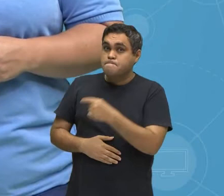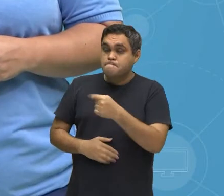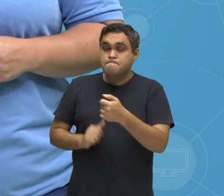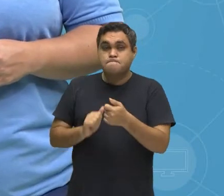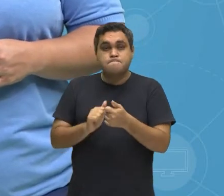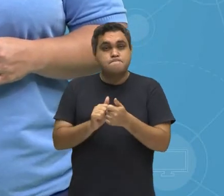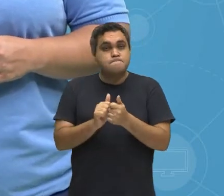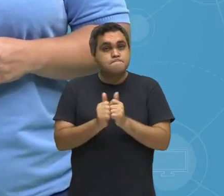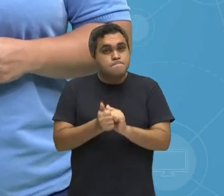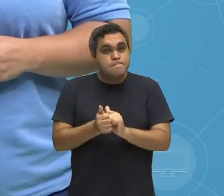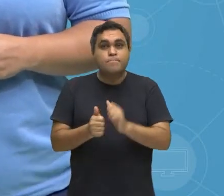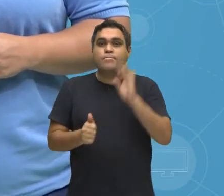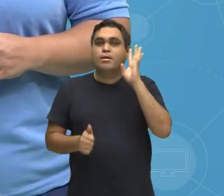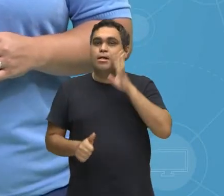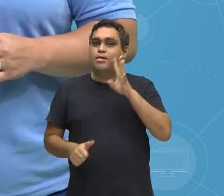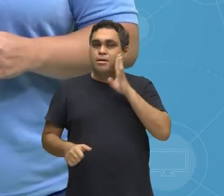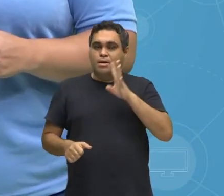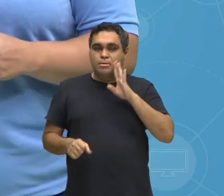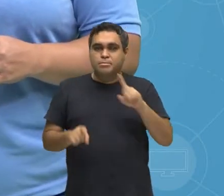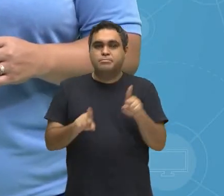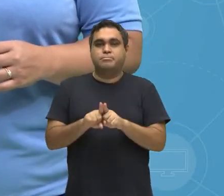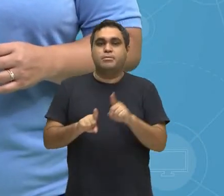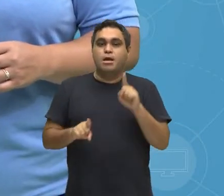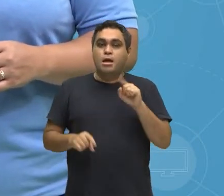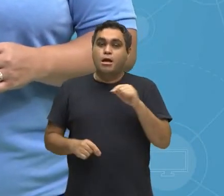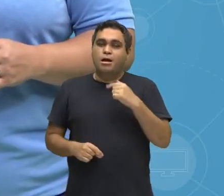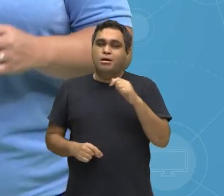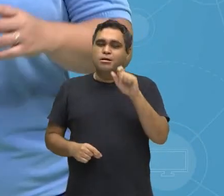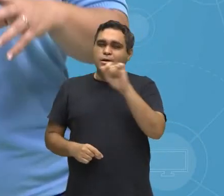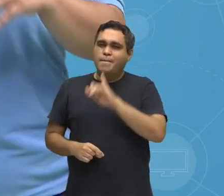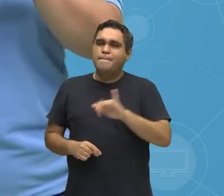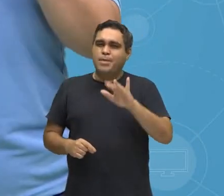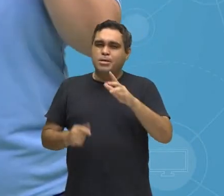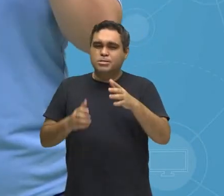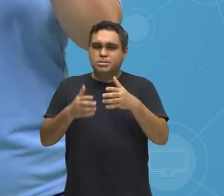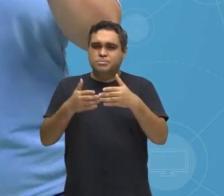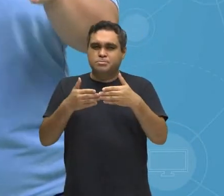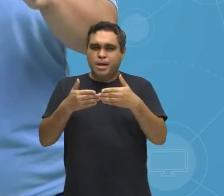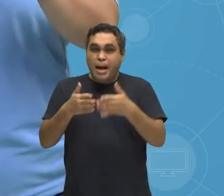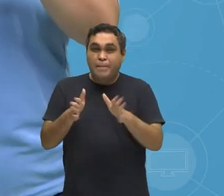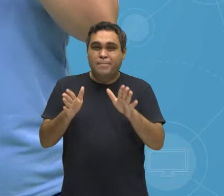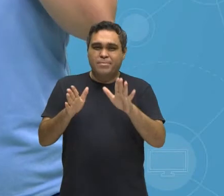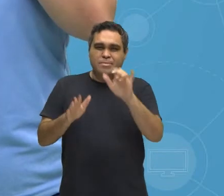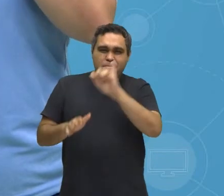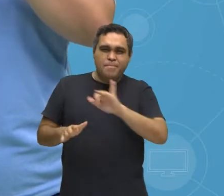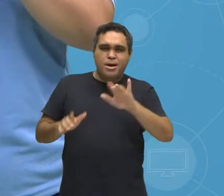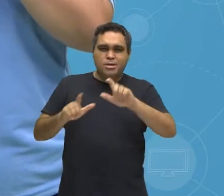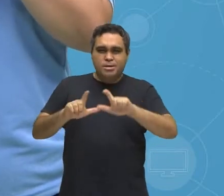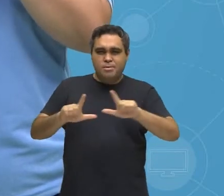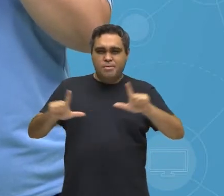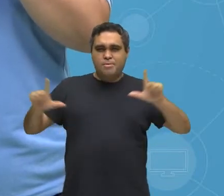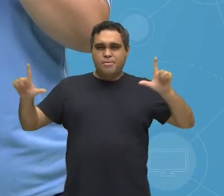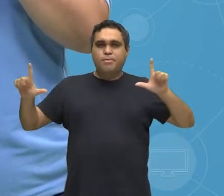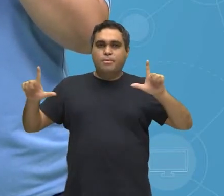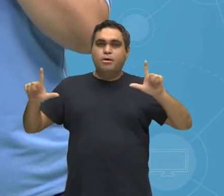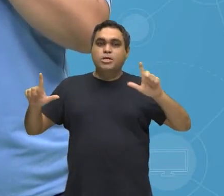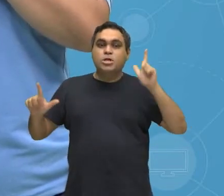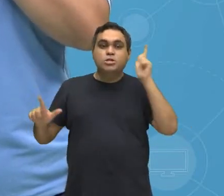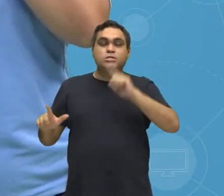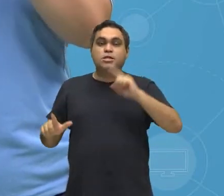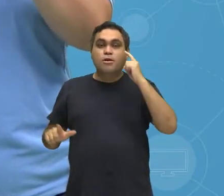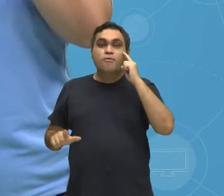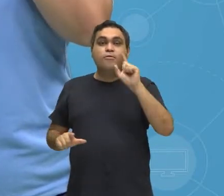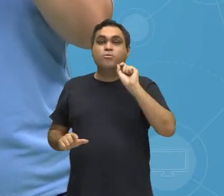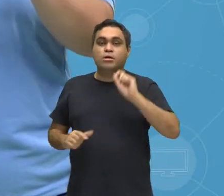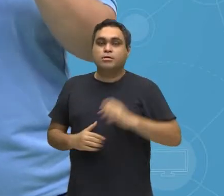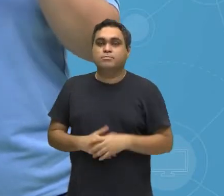também é bem legal. Se tivesse uma imagem mais aberta, vocês conseguiriam também ver aí a